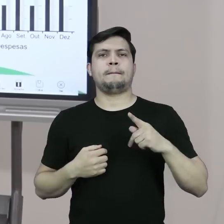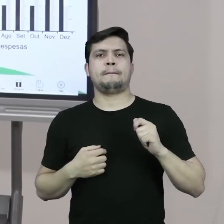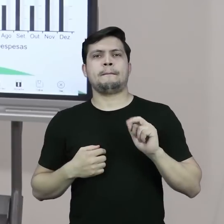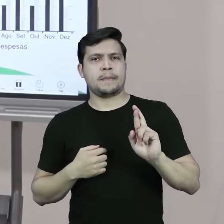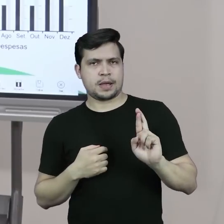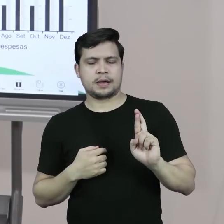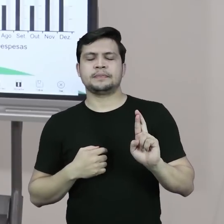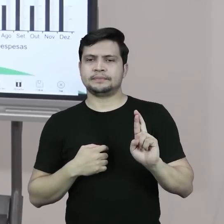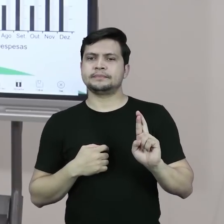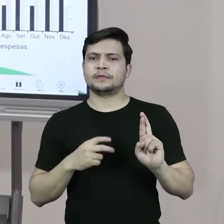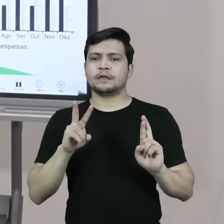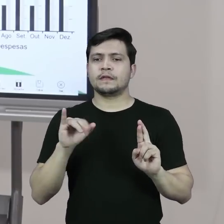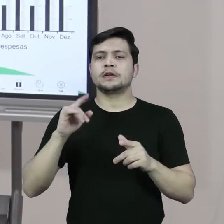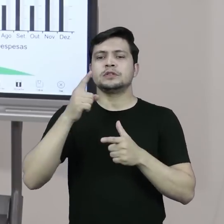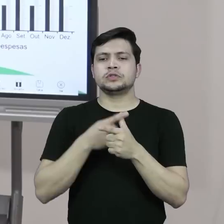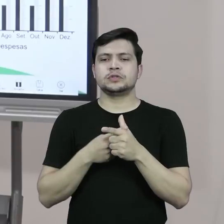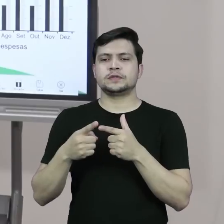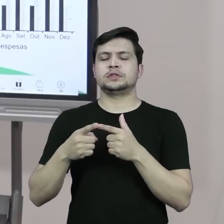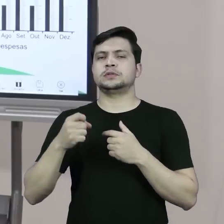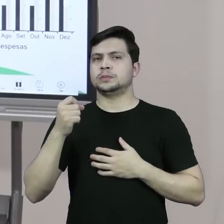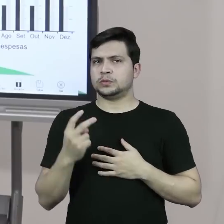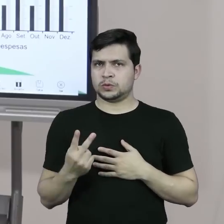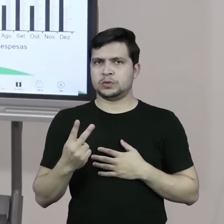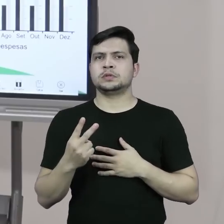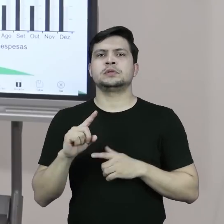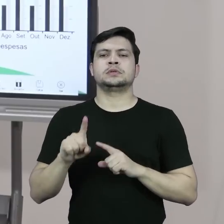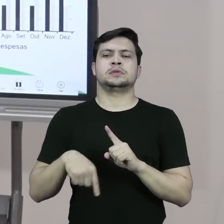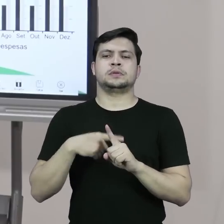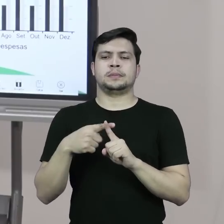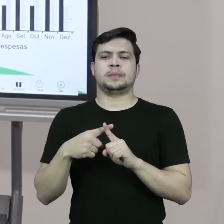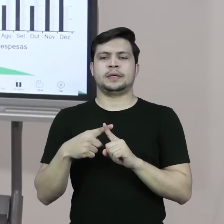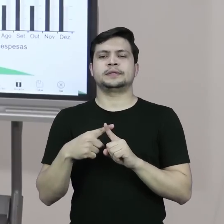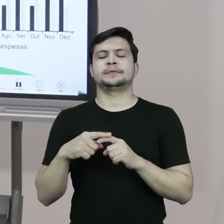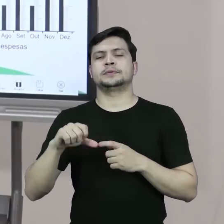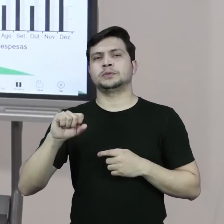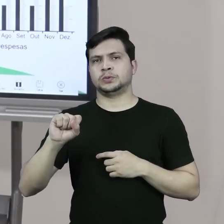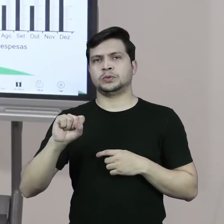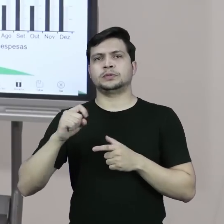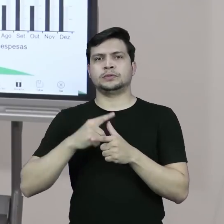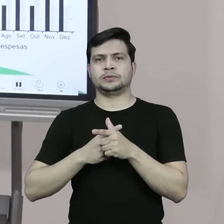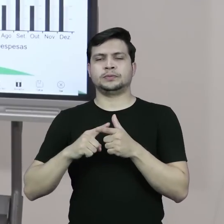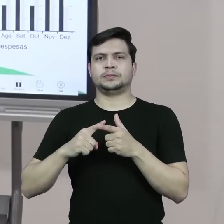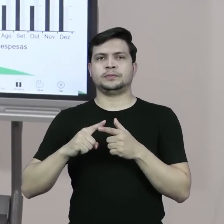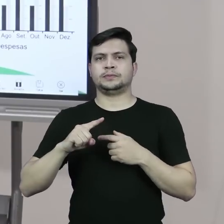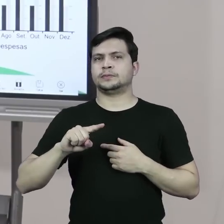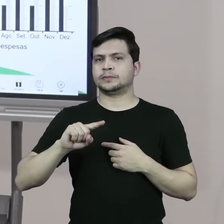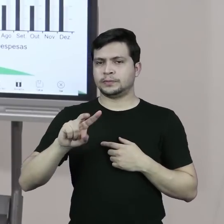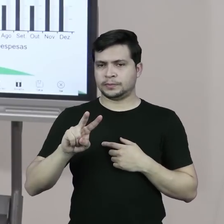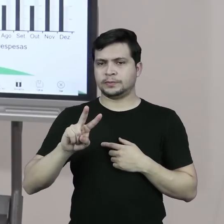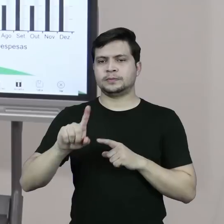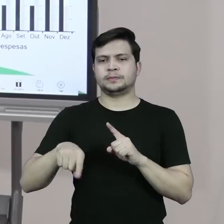média deles dois. 6 dividido por 2, eu estou querendo o meu terceiro valor.